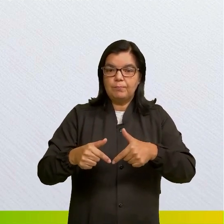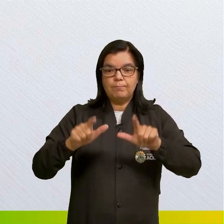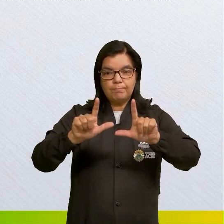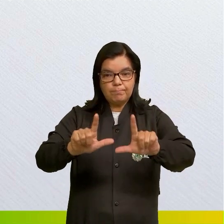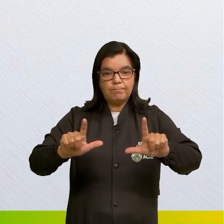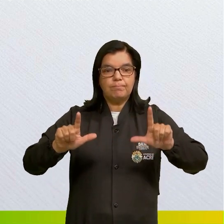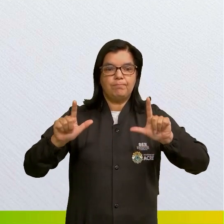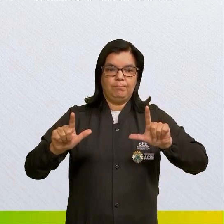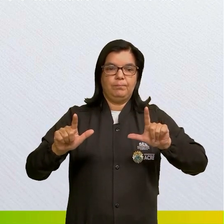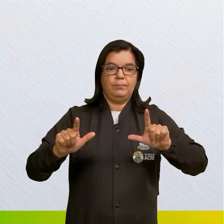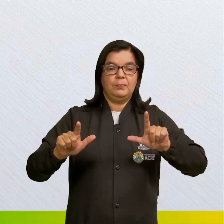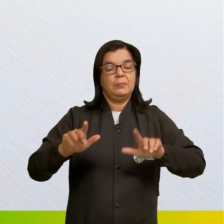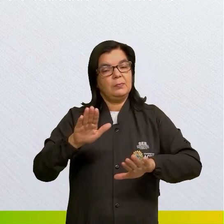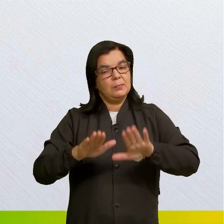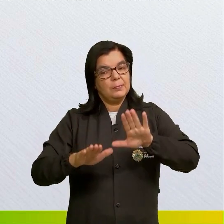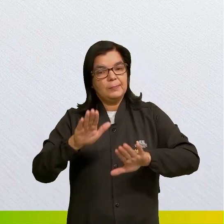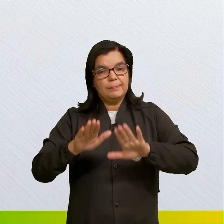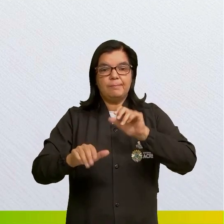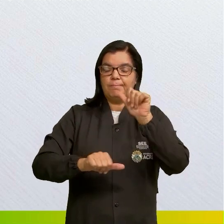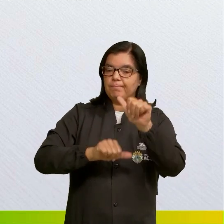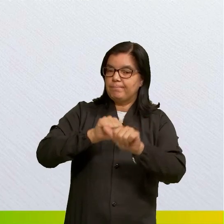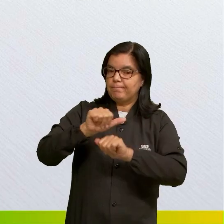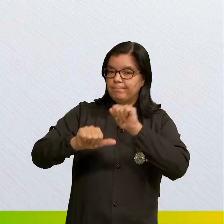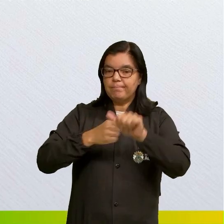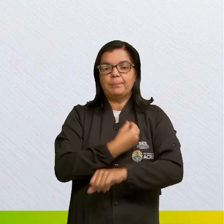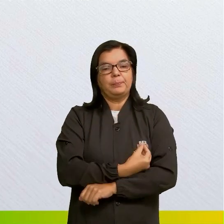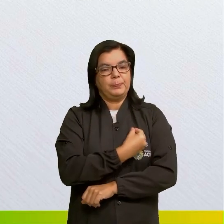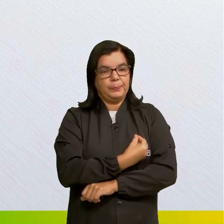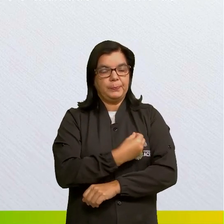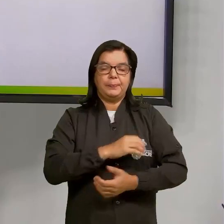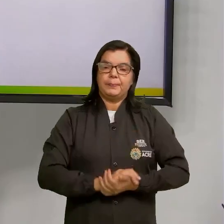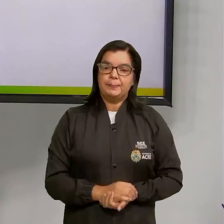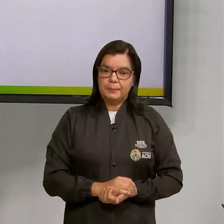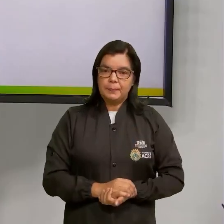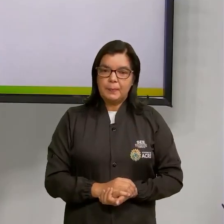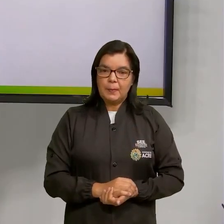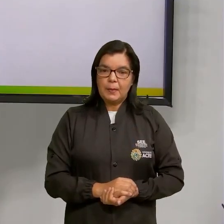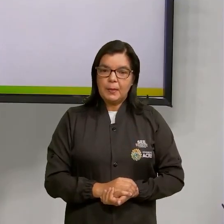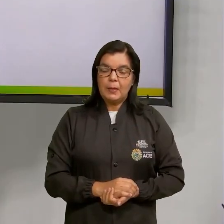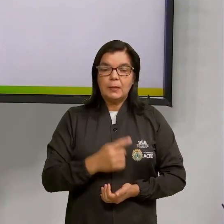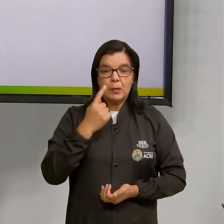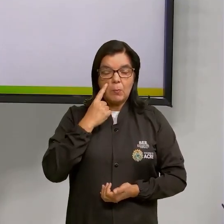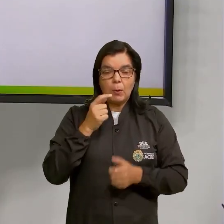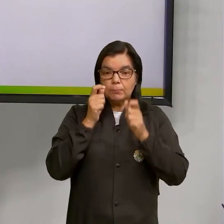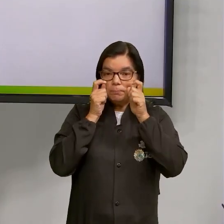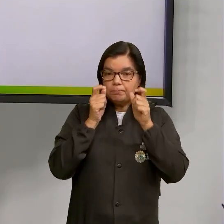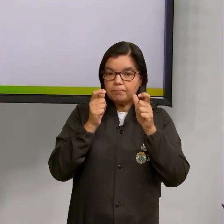de tela, que nem sempre se converte em ação concreta. Então, prestem bem